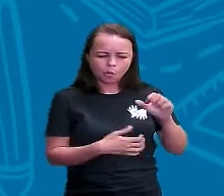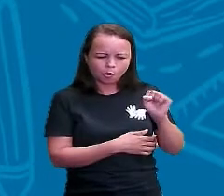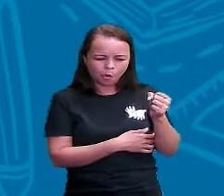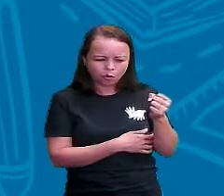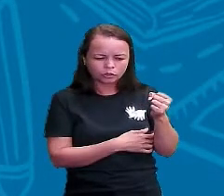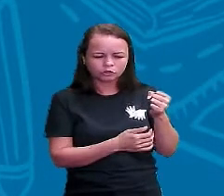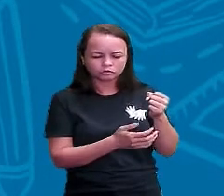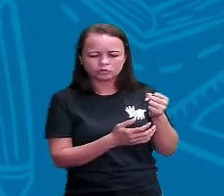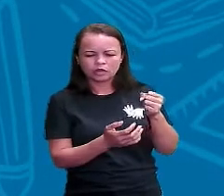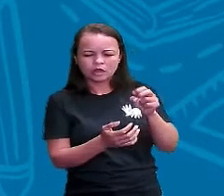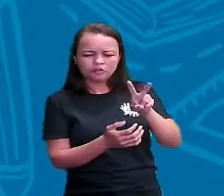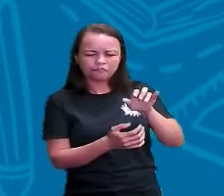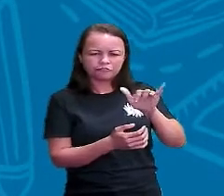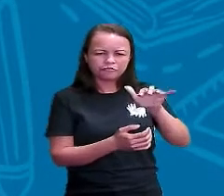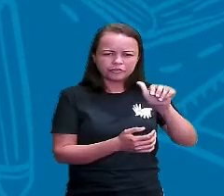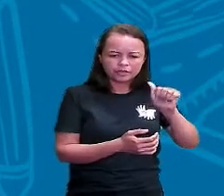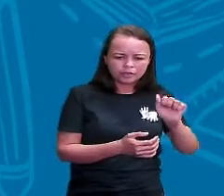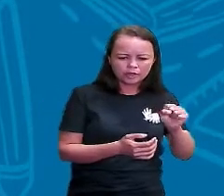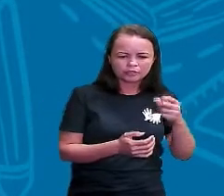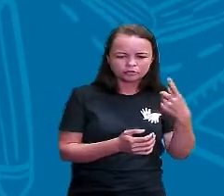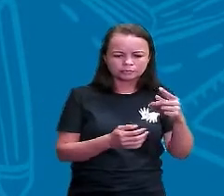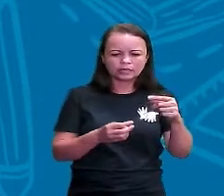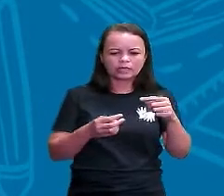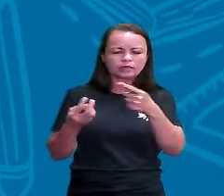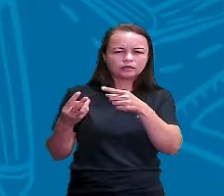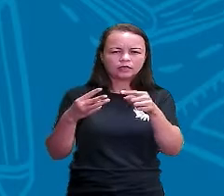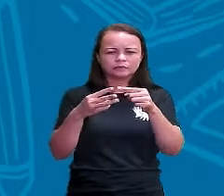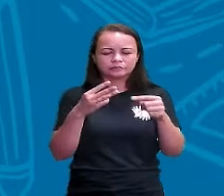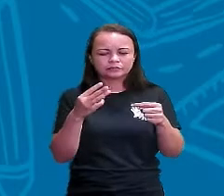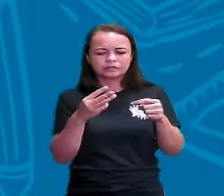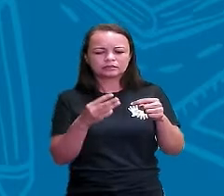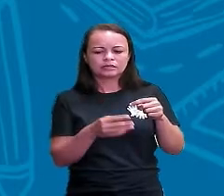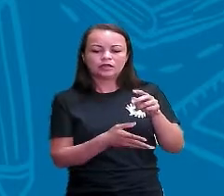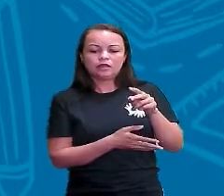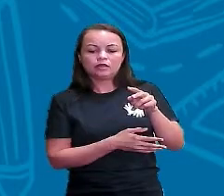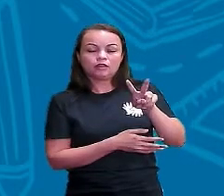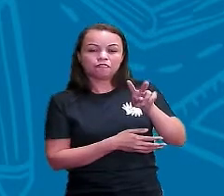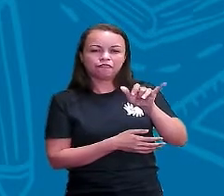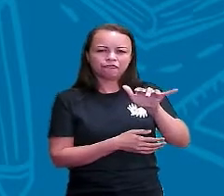Mas a mais importante é essa via que vocês estão vendo aí, que é a chamada via,